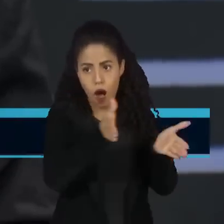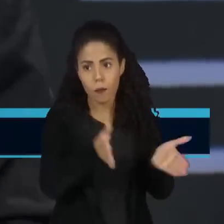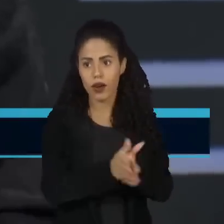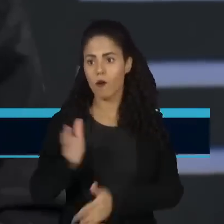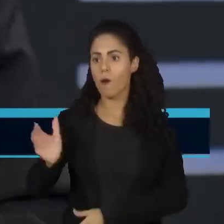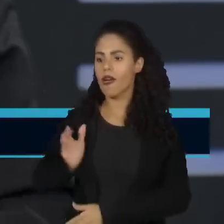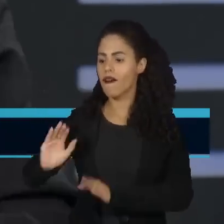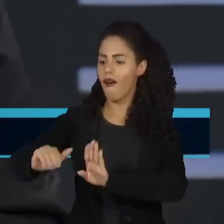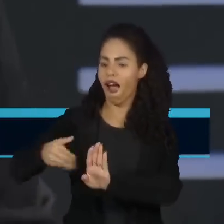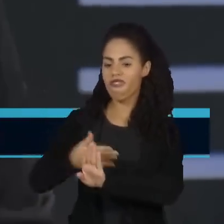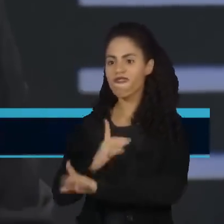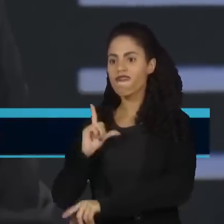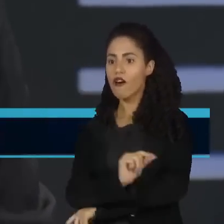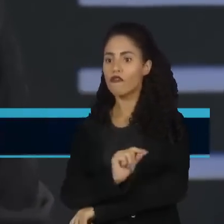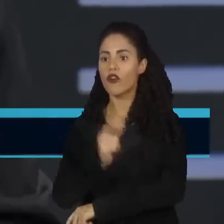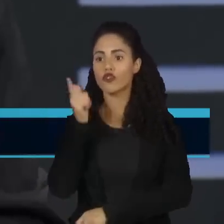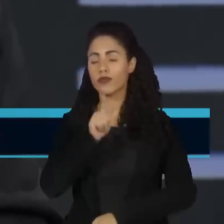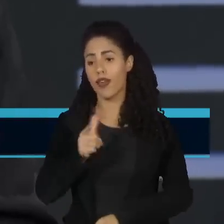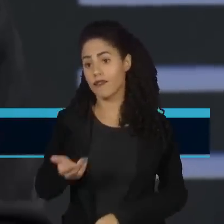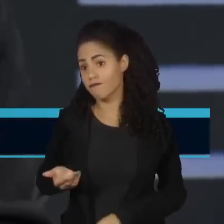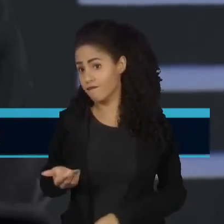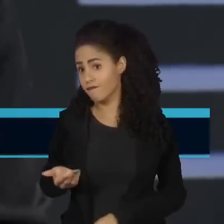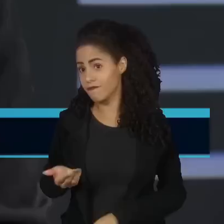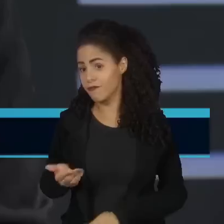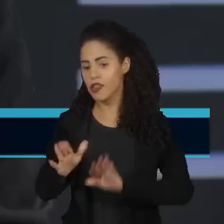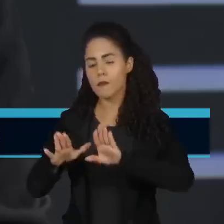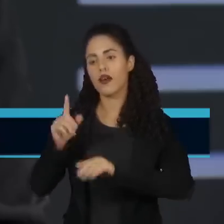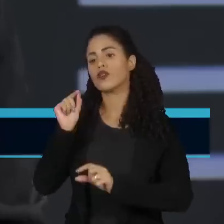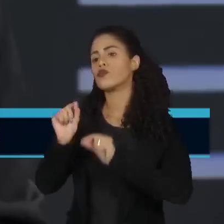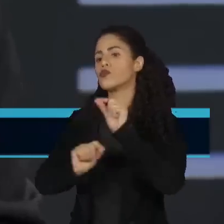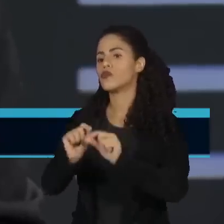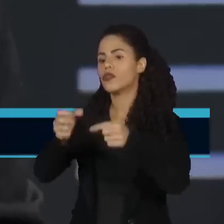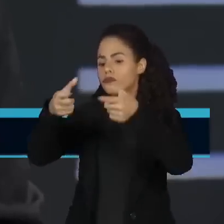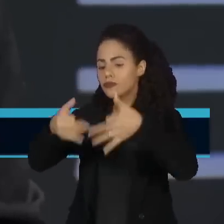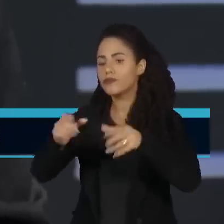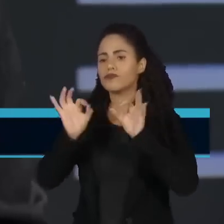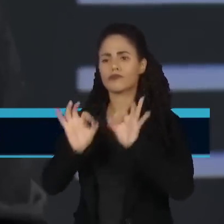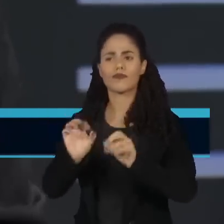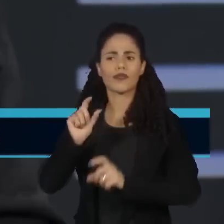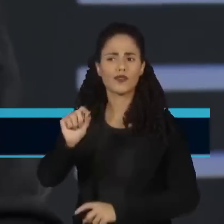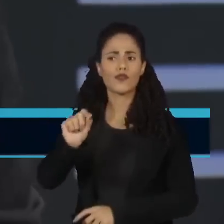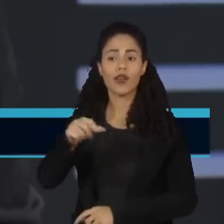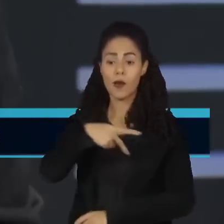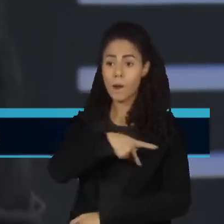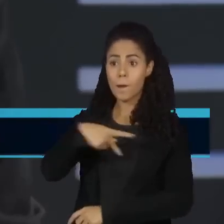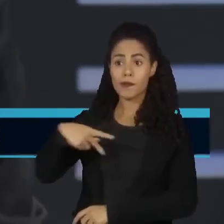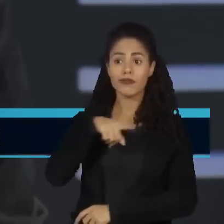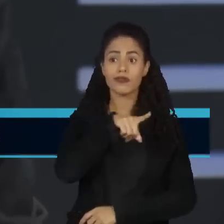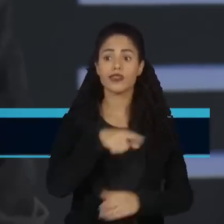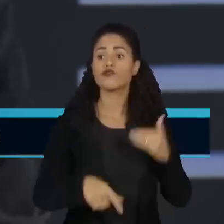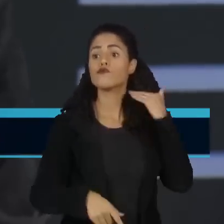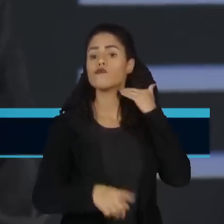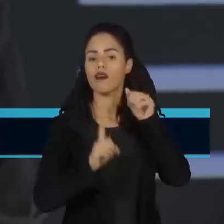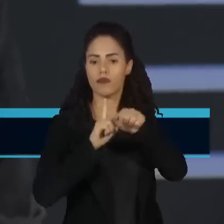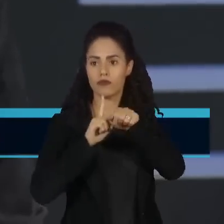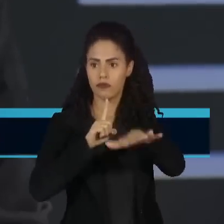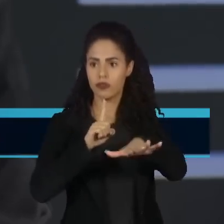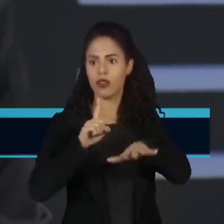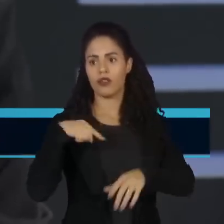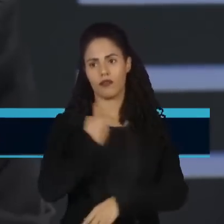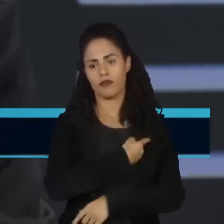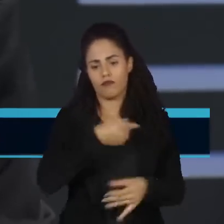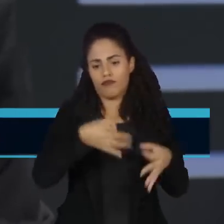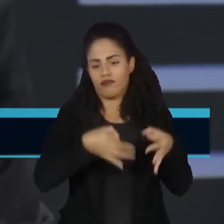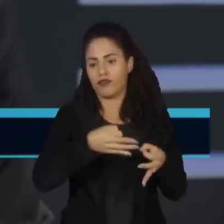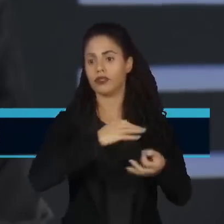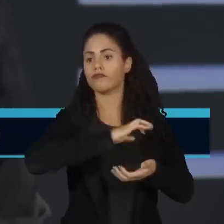escapar. Então, eu tenho a impressão, apesar de que acho que vale a pena dizer que, de fato, o presidente do Banco Central, assim como juízes do